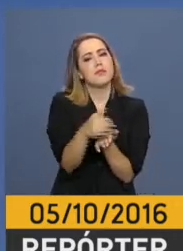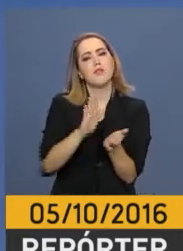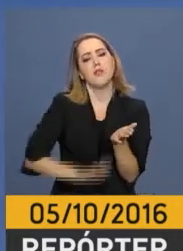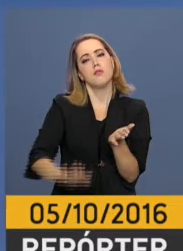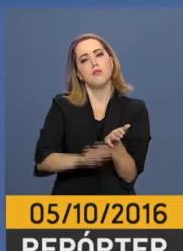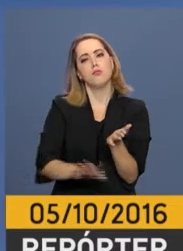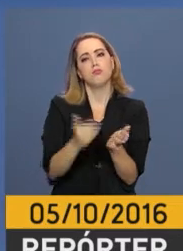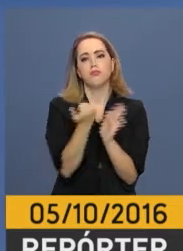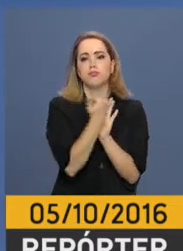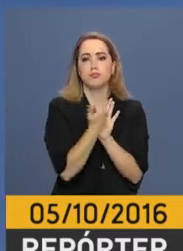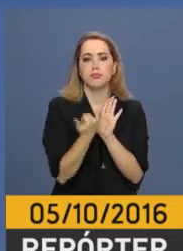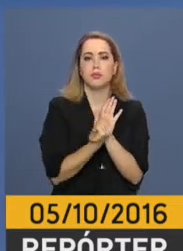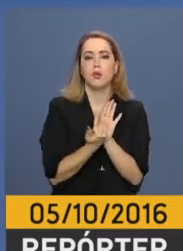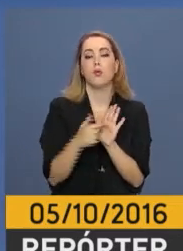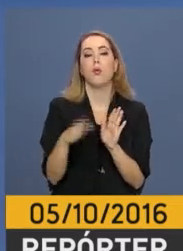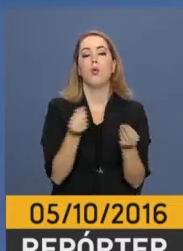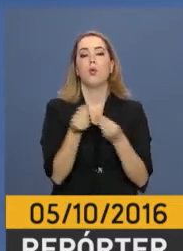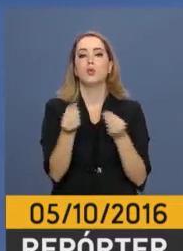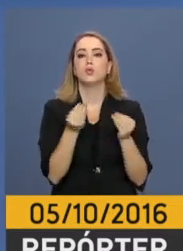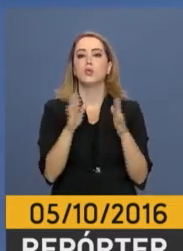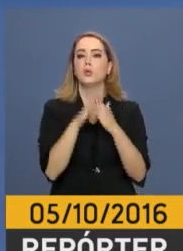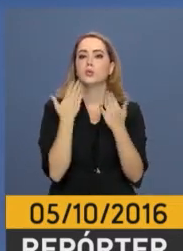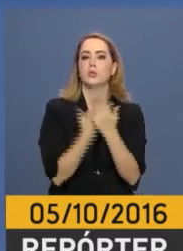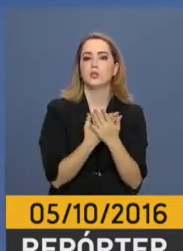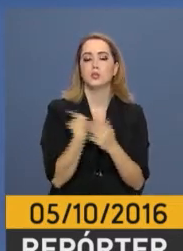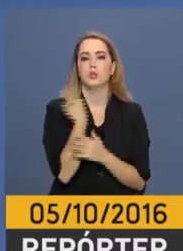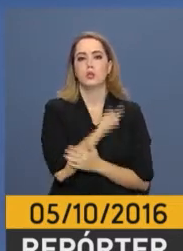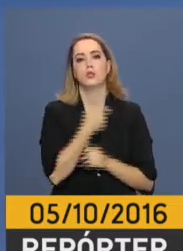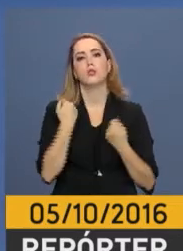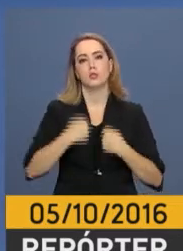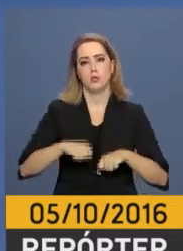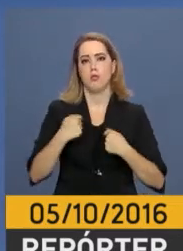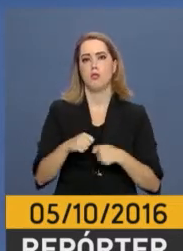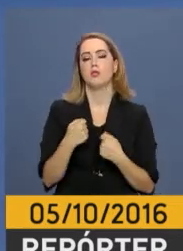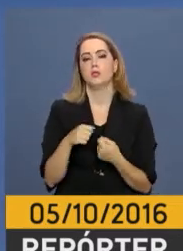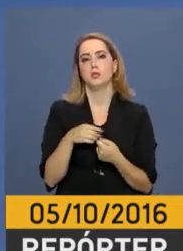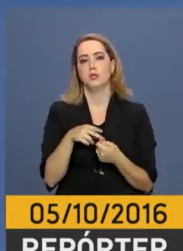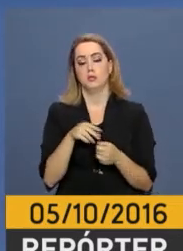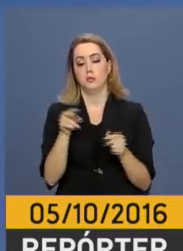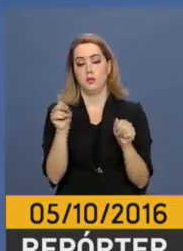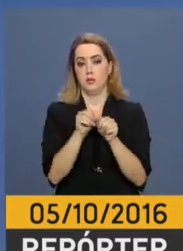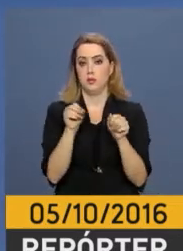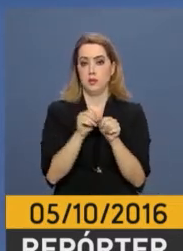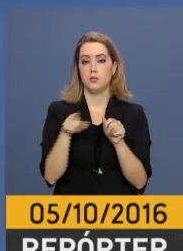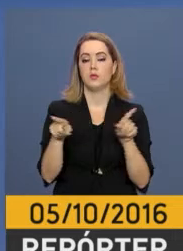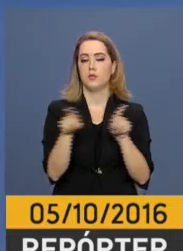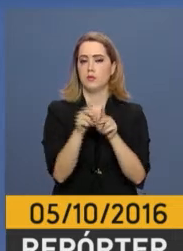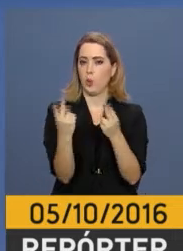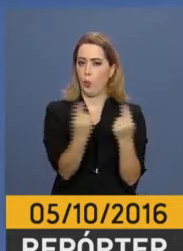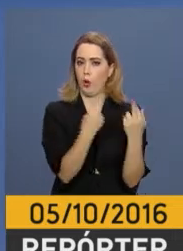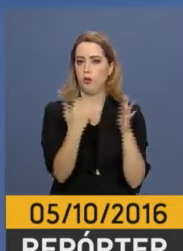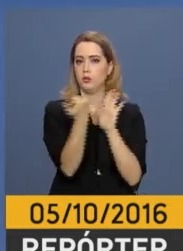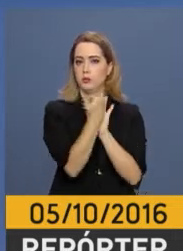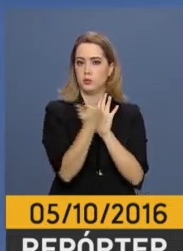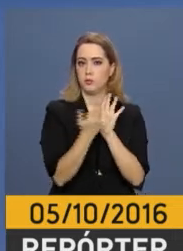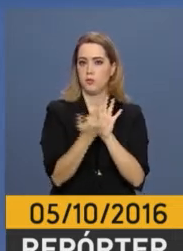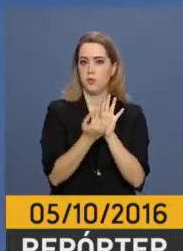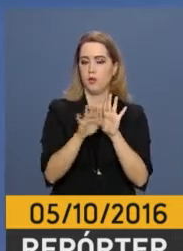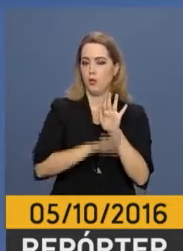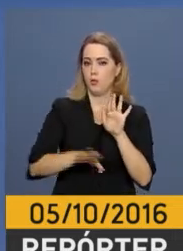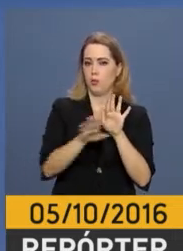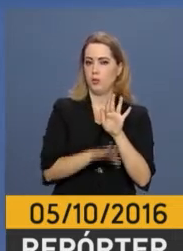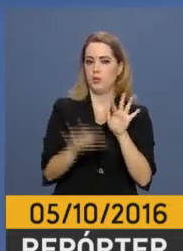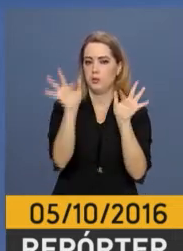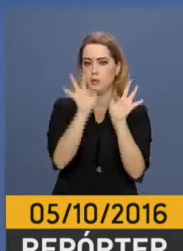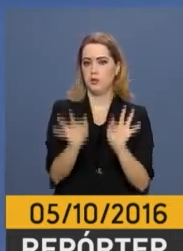escola então tem um acompanhamento que nós pretendemos fazer também no programa criança feliz vou montar